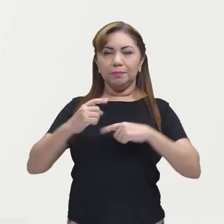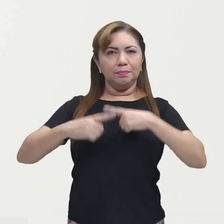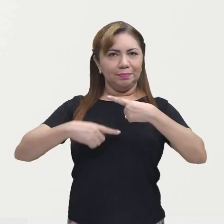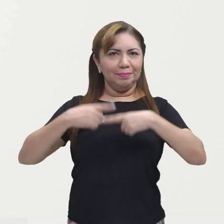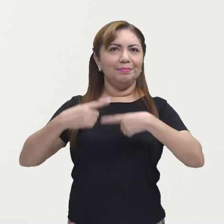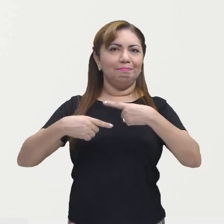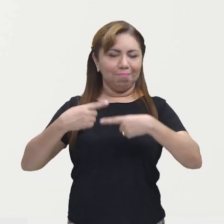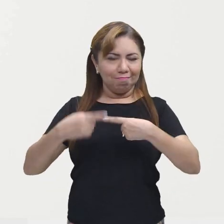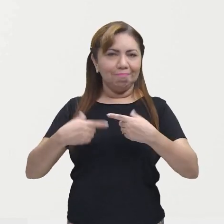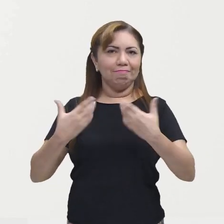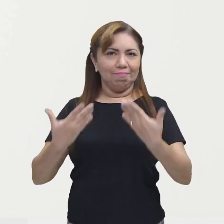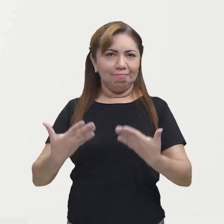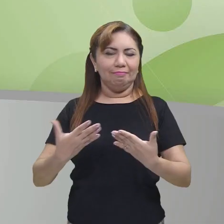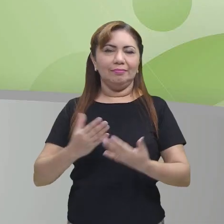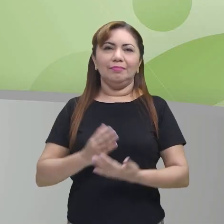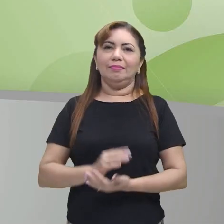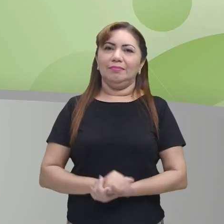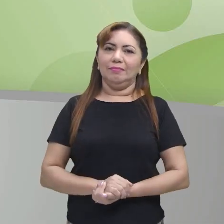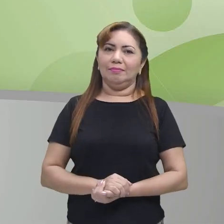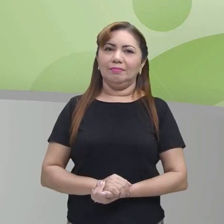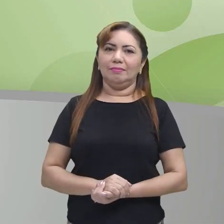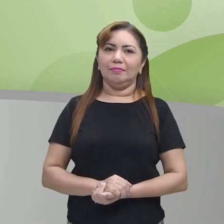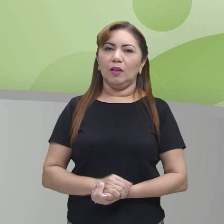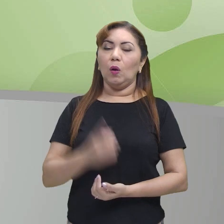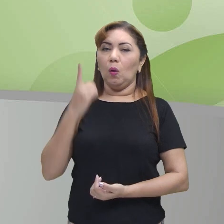Então, como vocês podem ver agora,